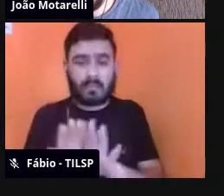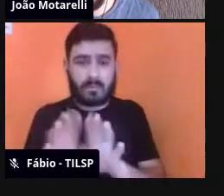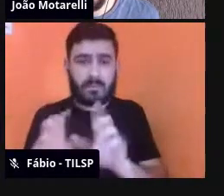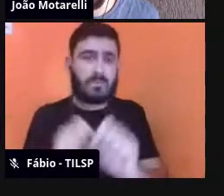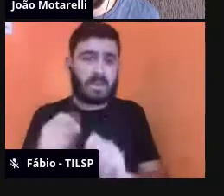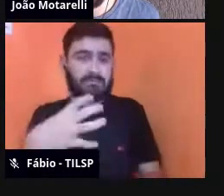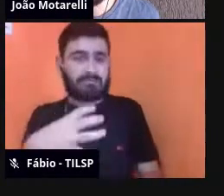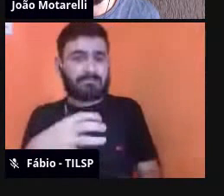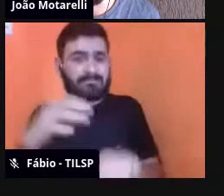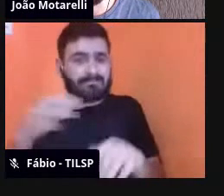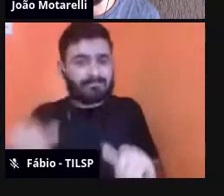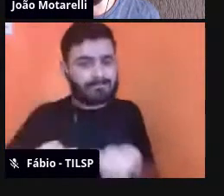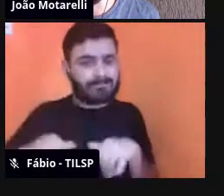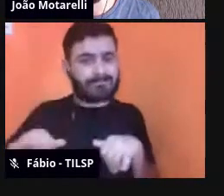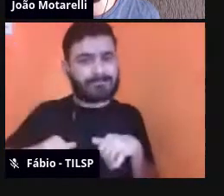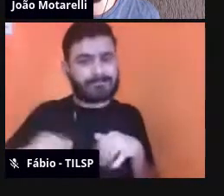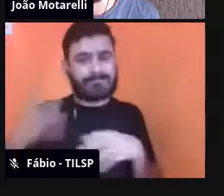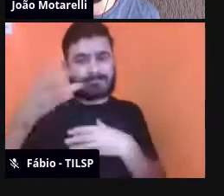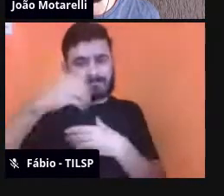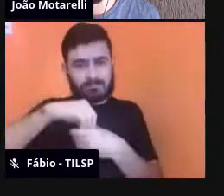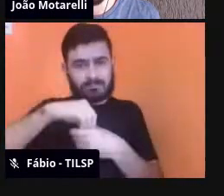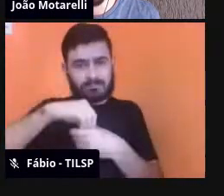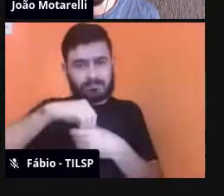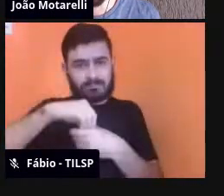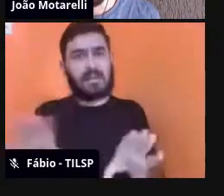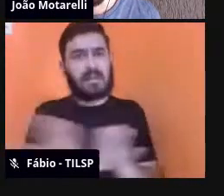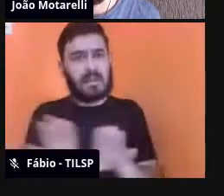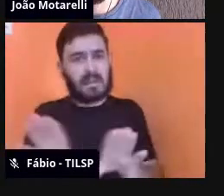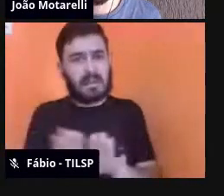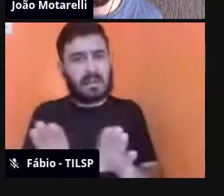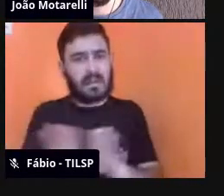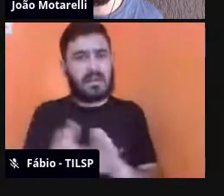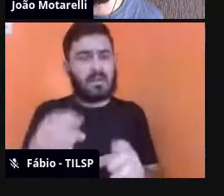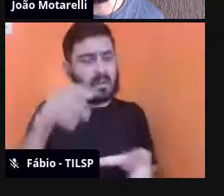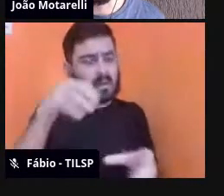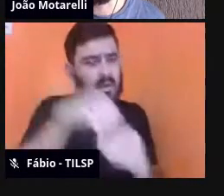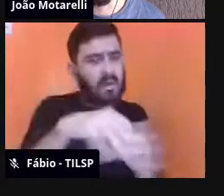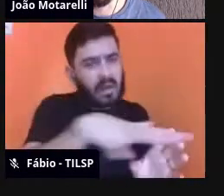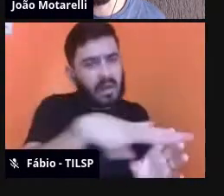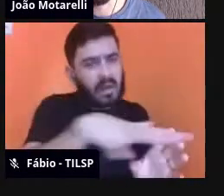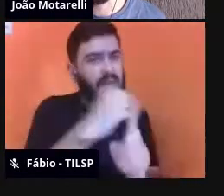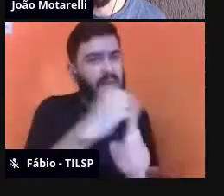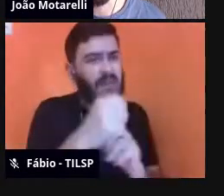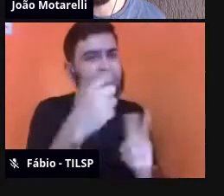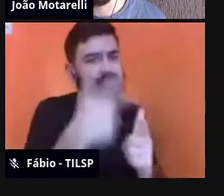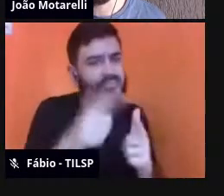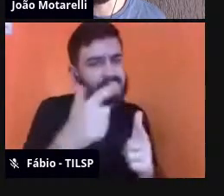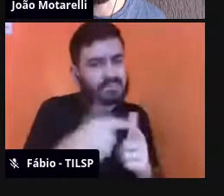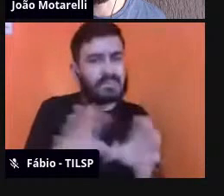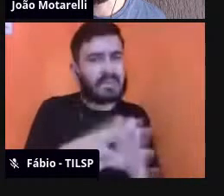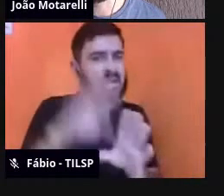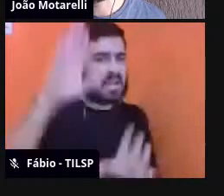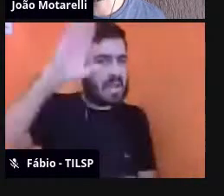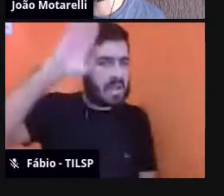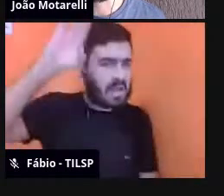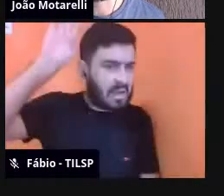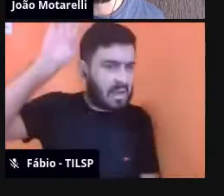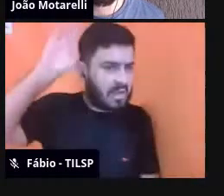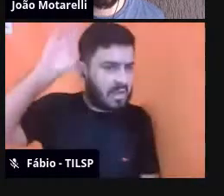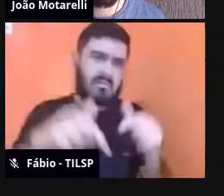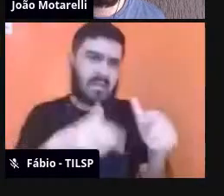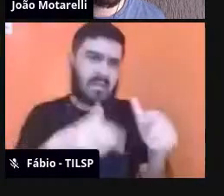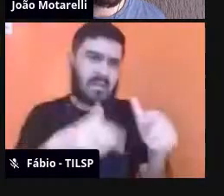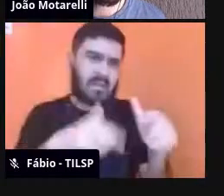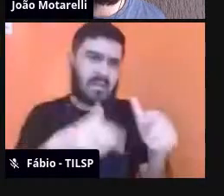Sofrimento intrapessoal, comprometimento do funcionamento social, acadêmico ou vocacional secundário a crenças ou comportamentos sobre